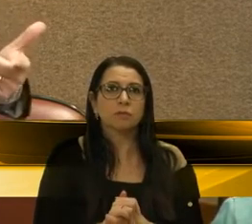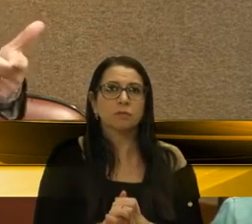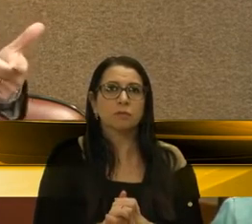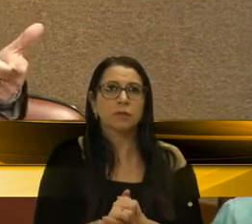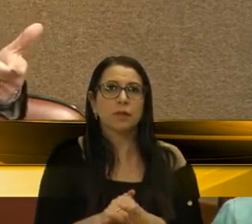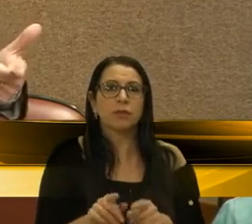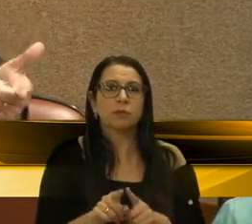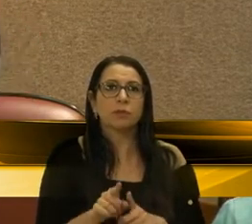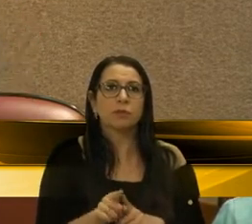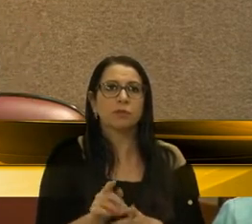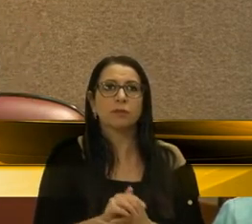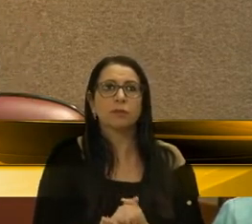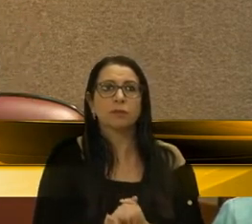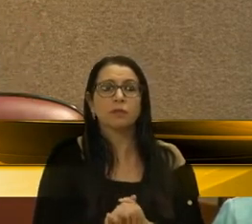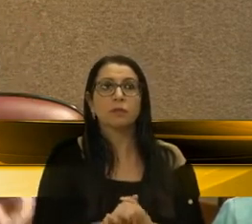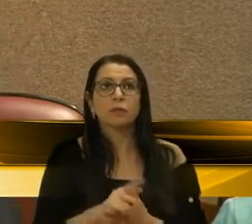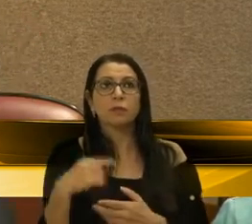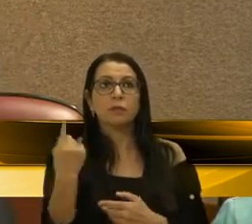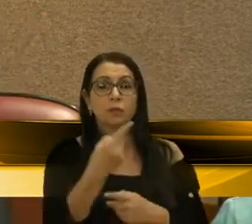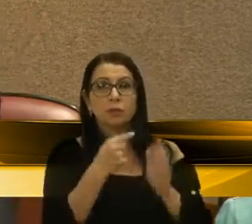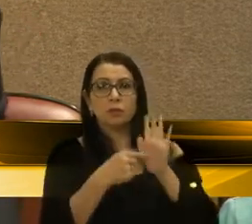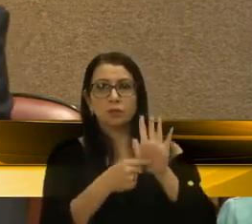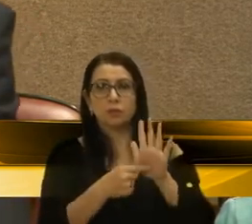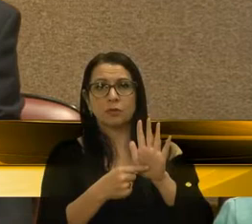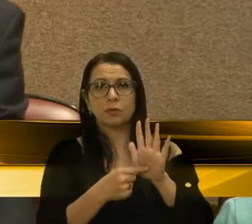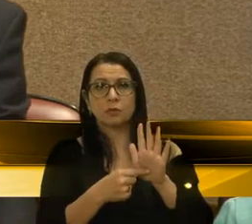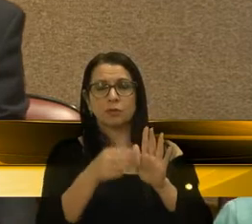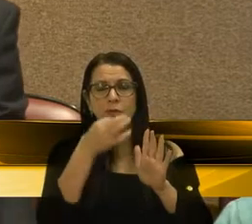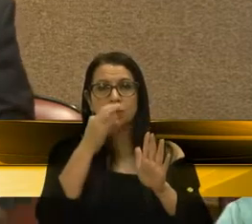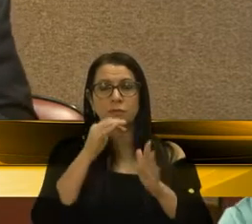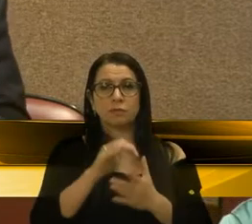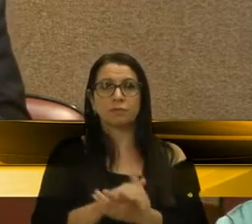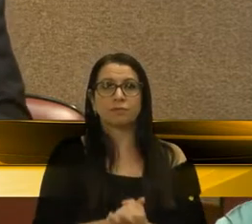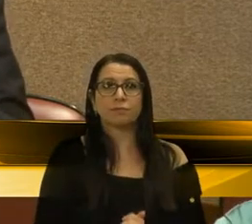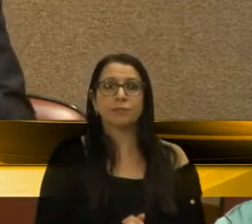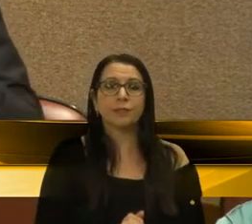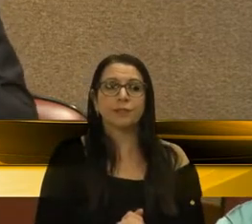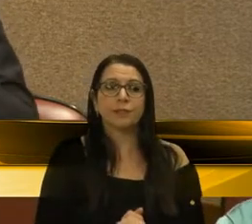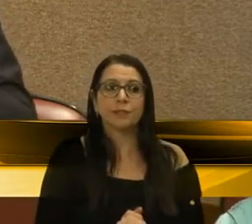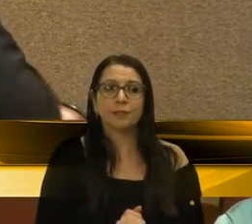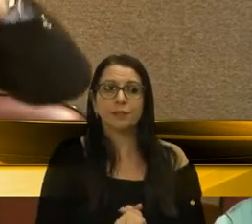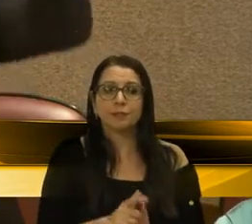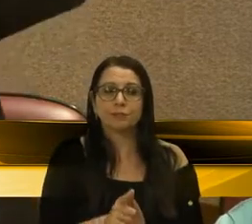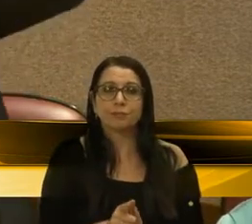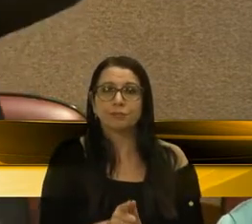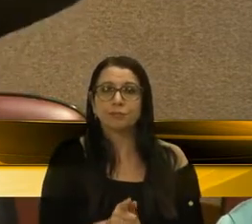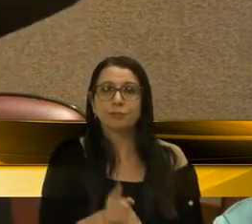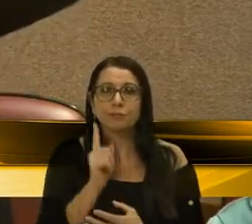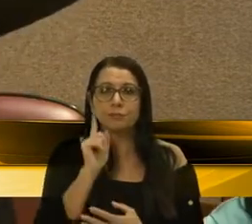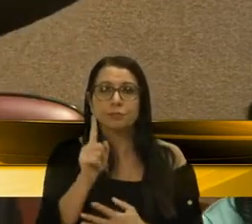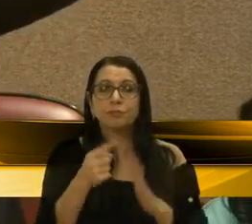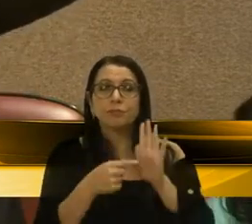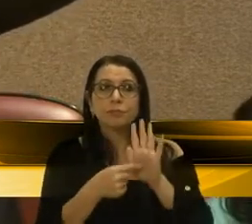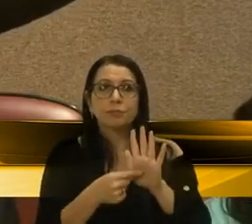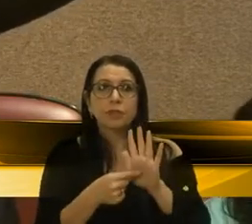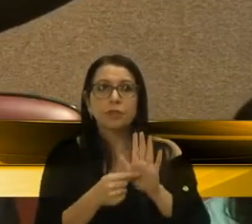quando fomos e o que nós trouxemos aqui para Caxias do Sul. Eu estive na Itália, as minhas expensas, vim aqui e mostrei.